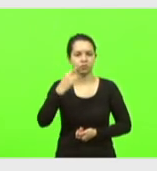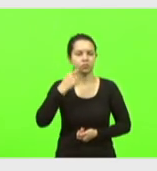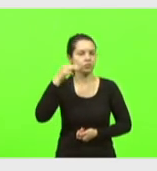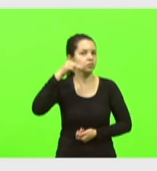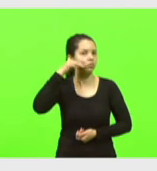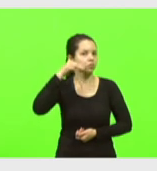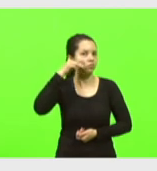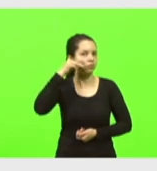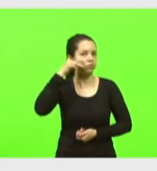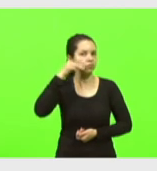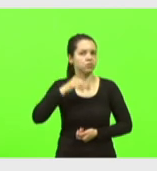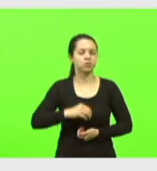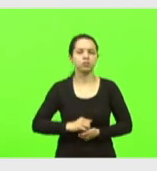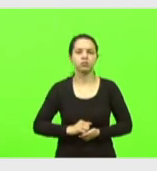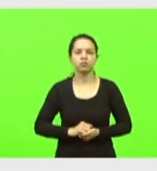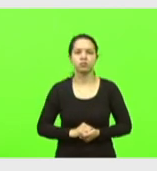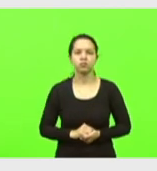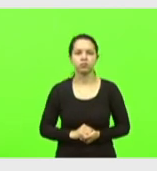Marlene fengler